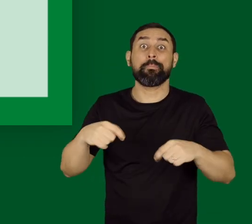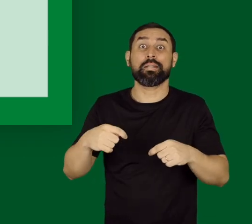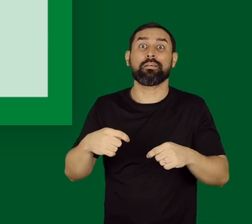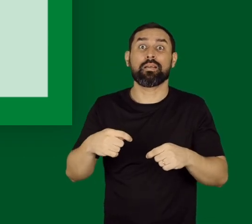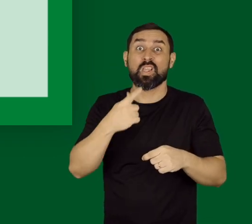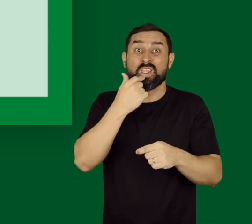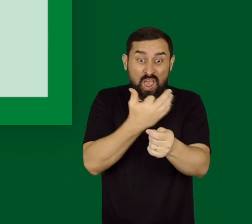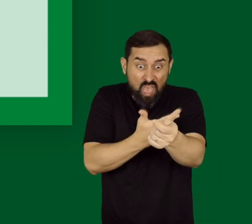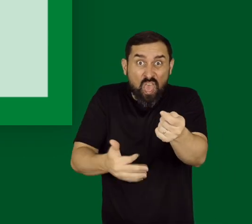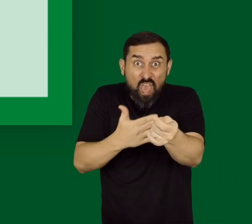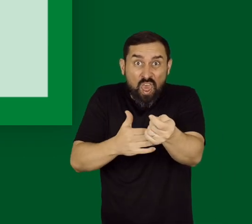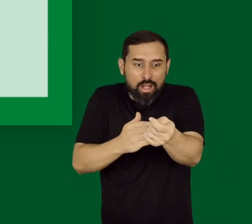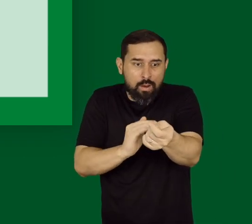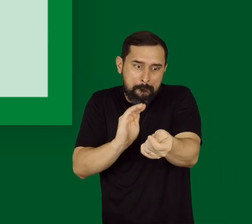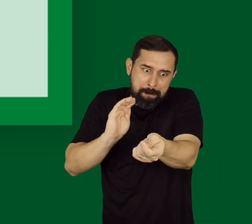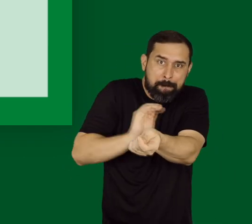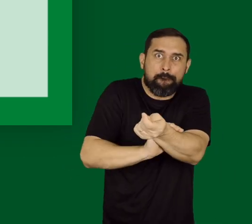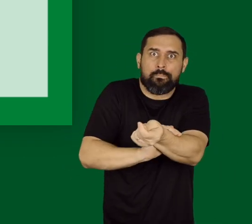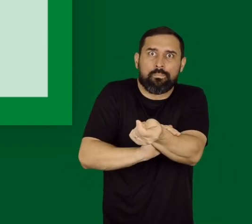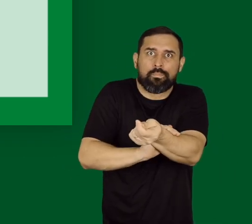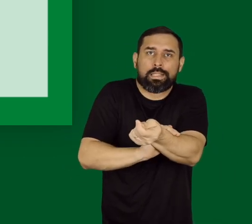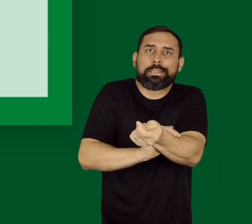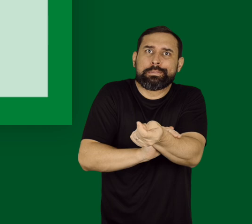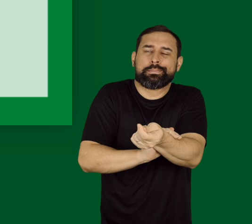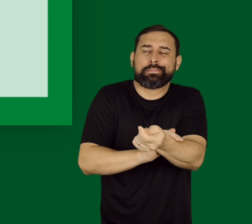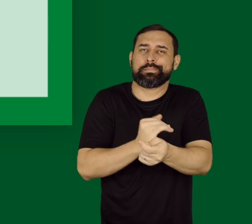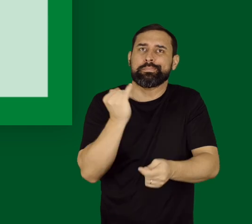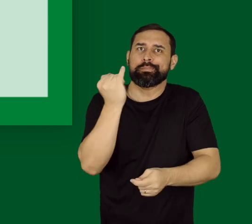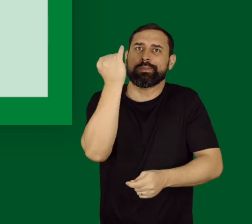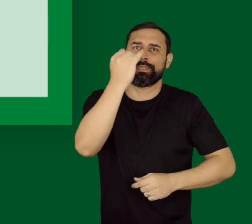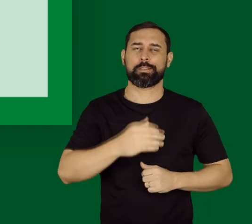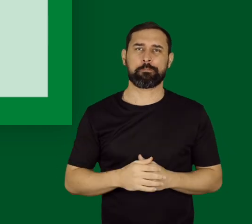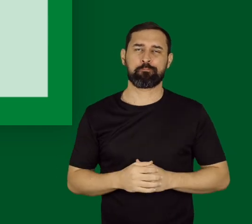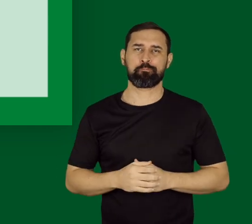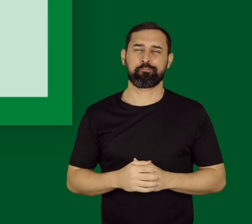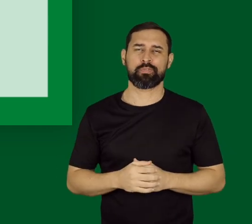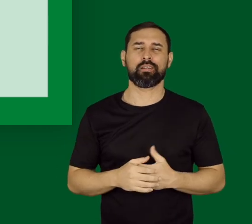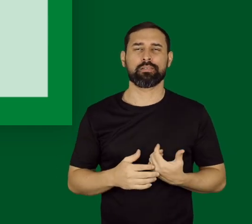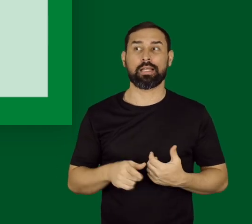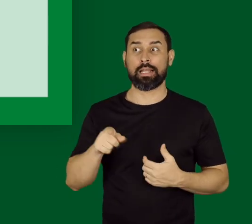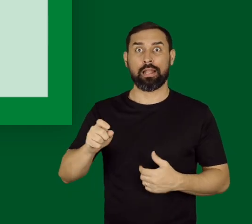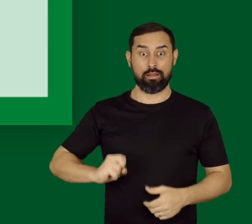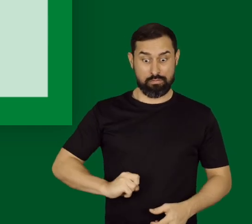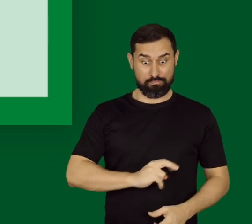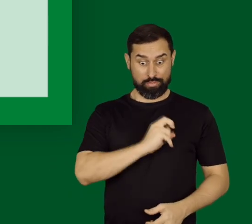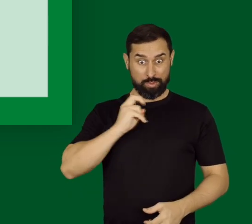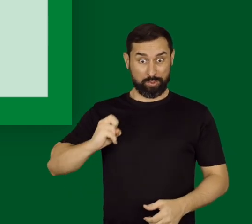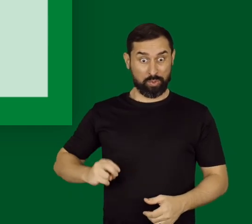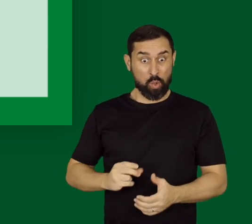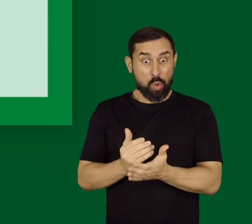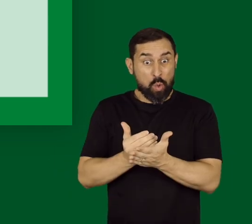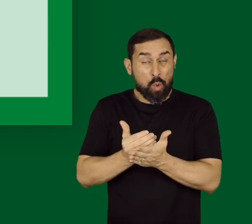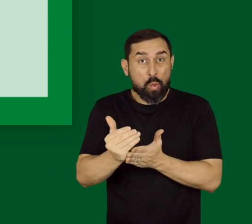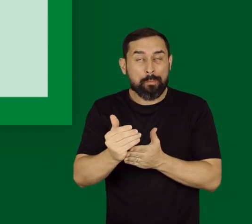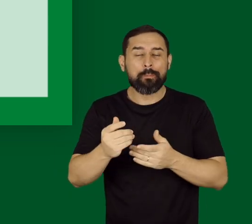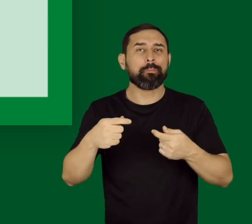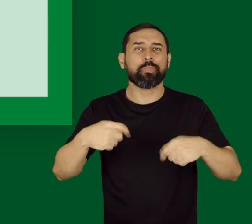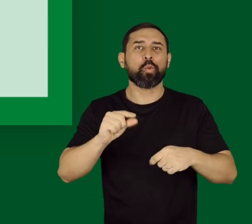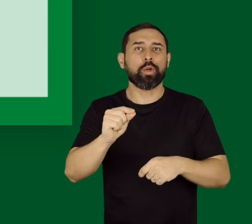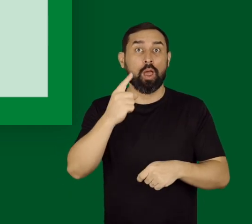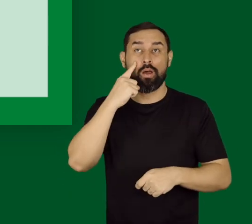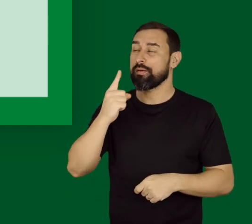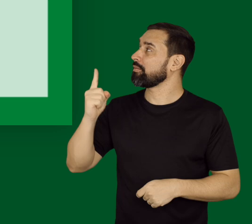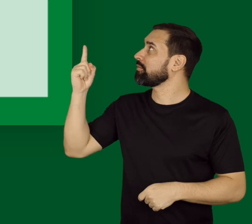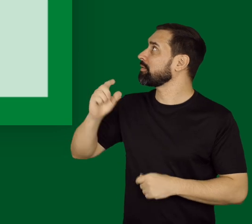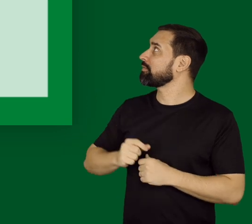que lembrar que você tem que parar o sangramento se for caso de choque por sangramento. Então, na primeira hora do